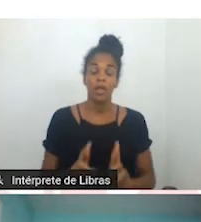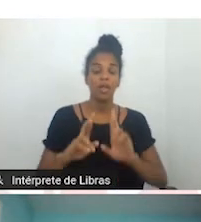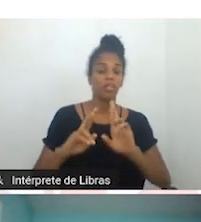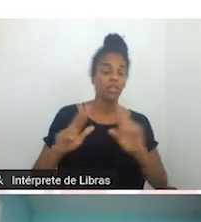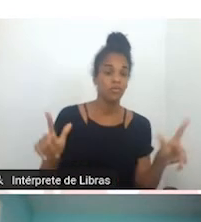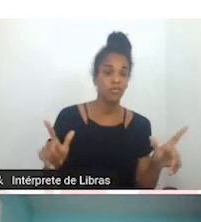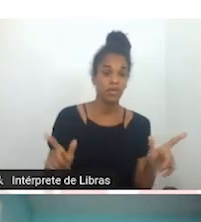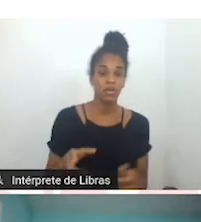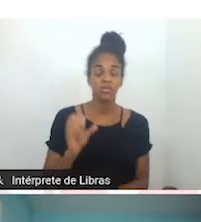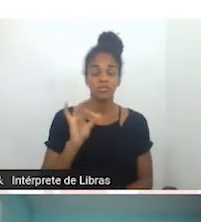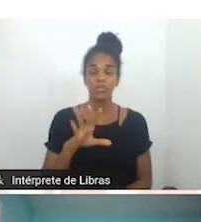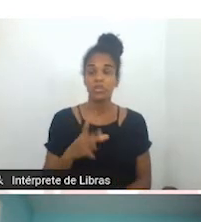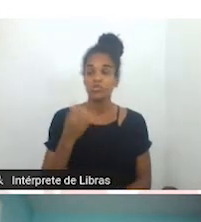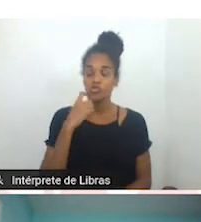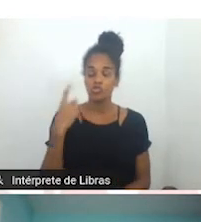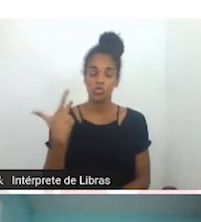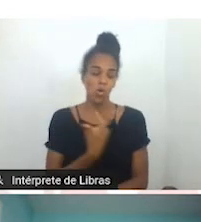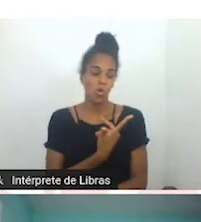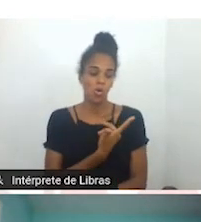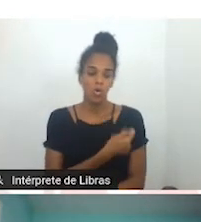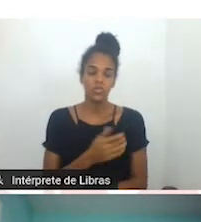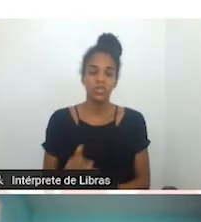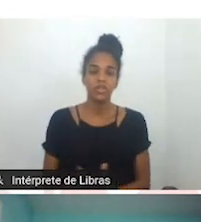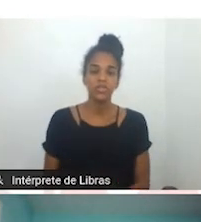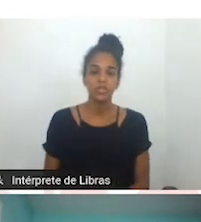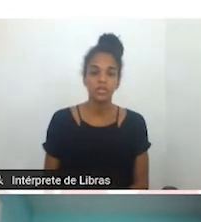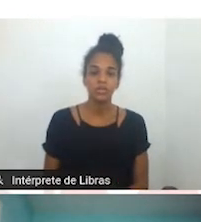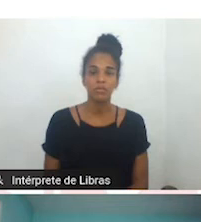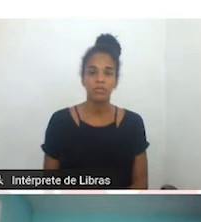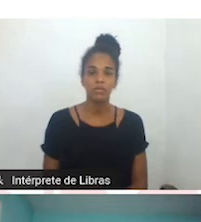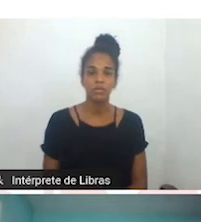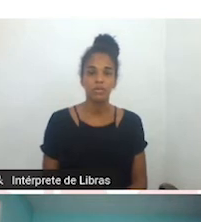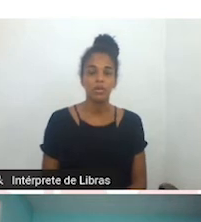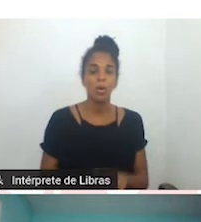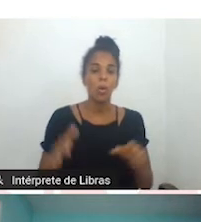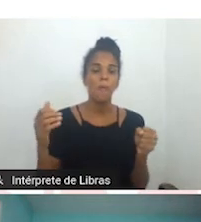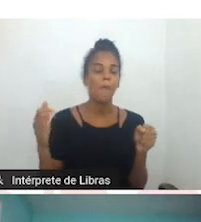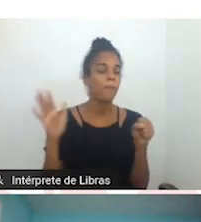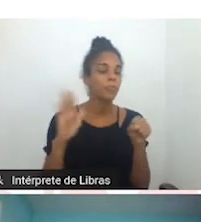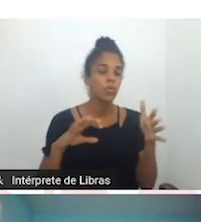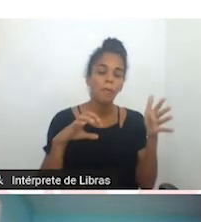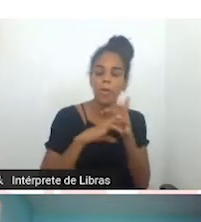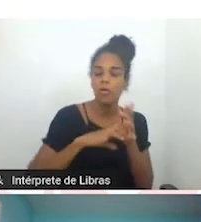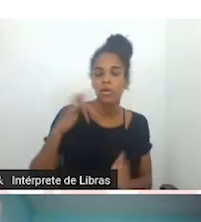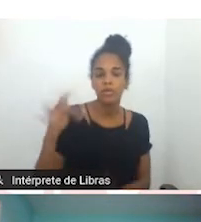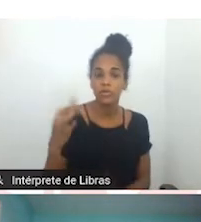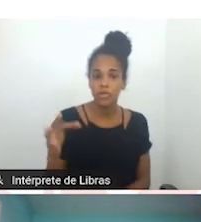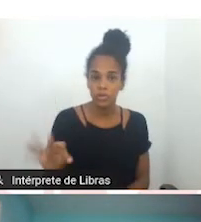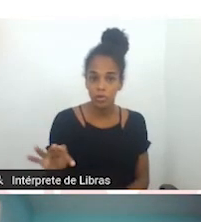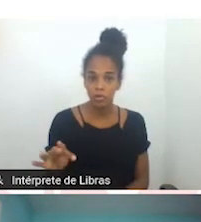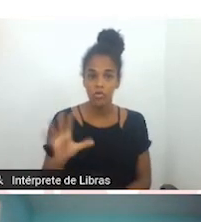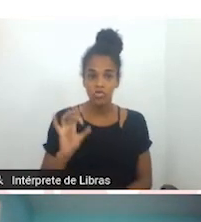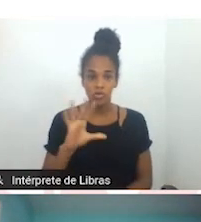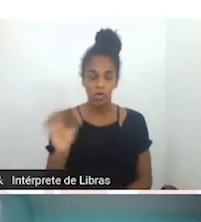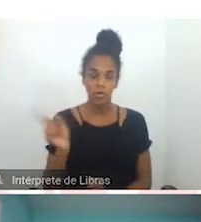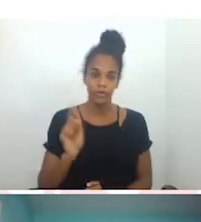o sedativo e o anestésico. A gente vai usar o anestésico, o sedativo e o bloqueador neuromuscular. Mas por quê? Porque o coronavírus precisa